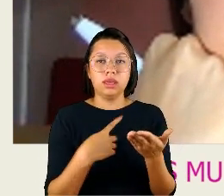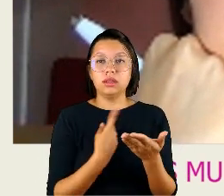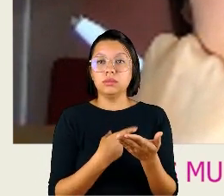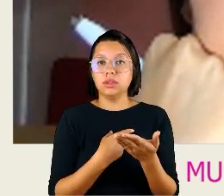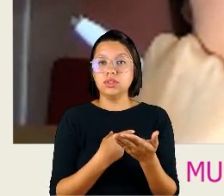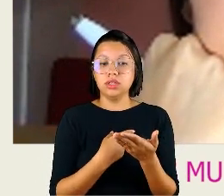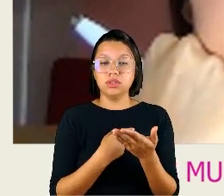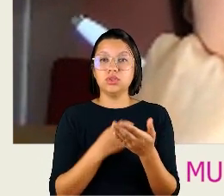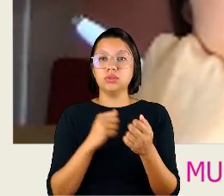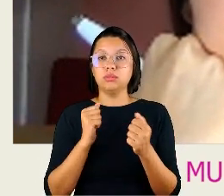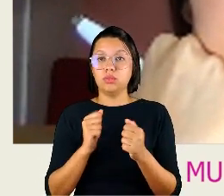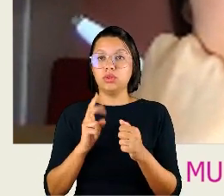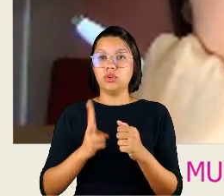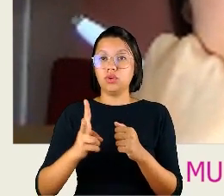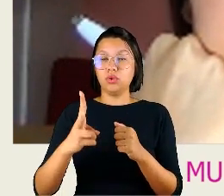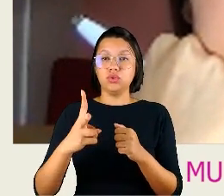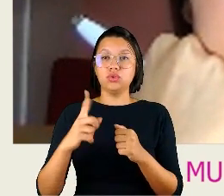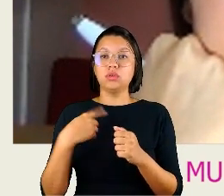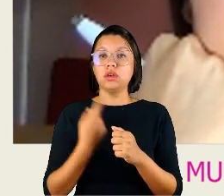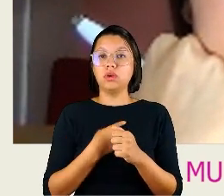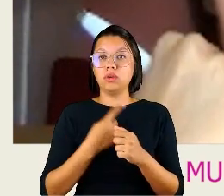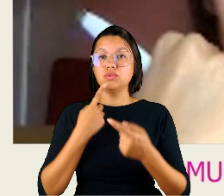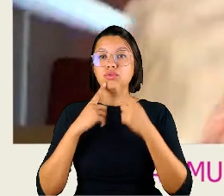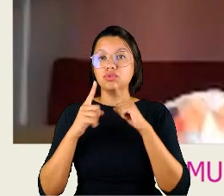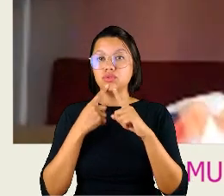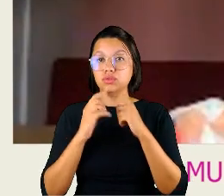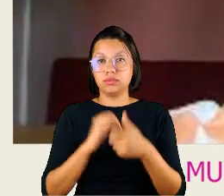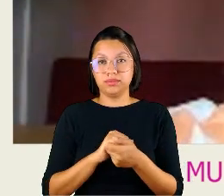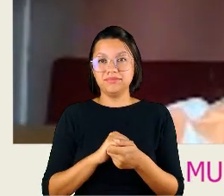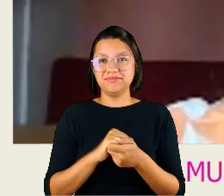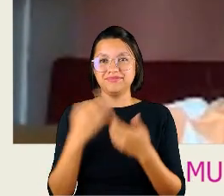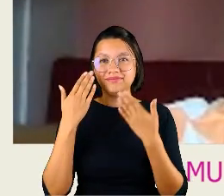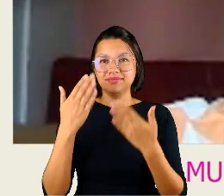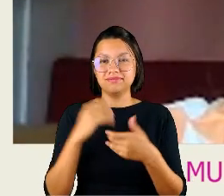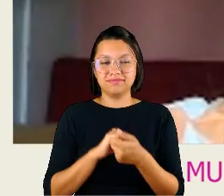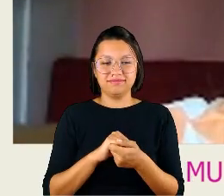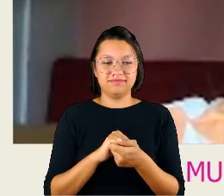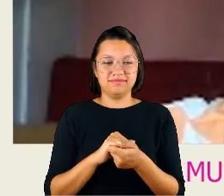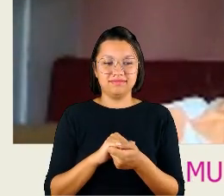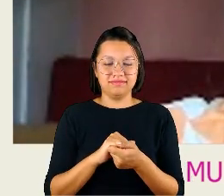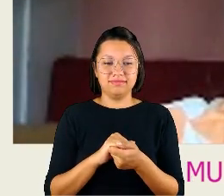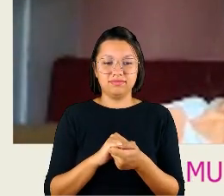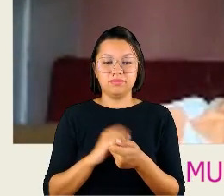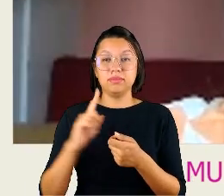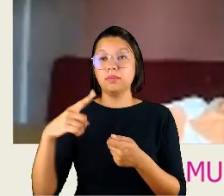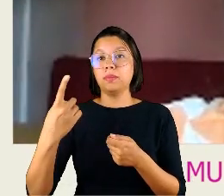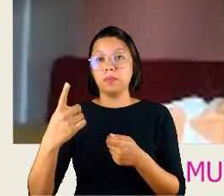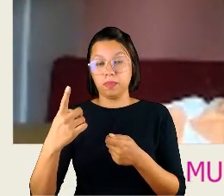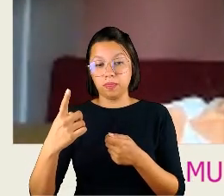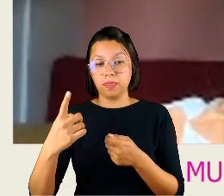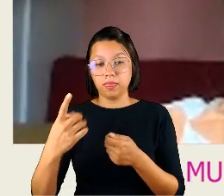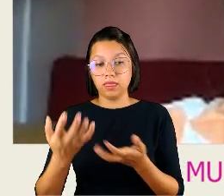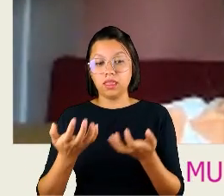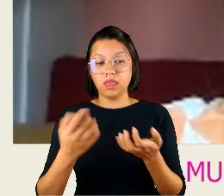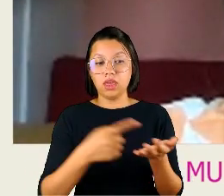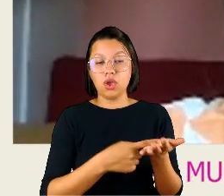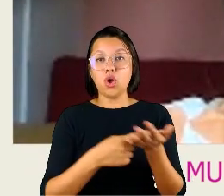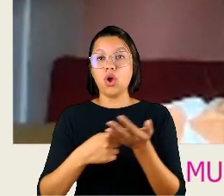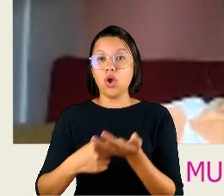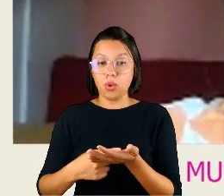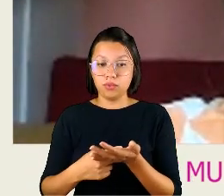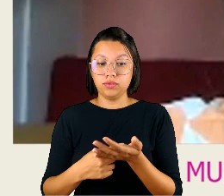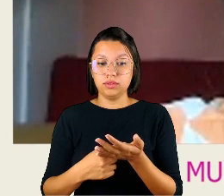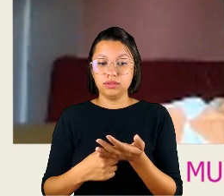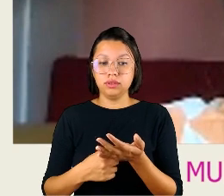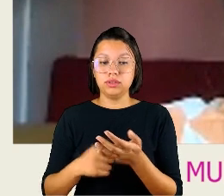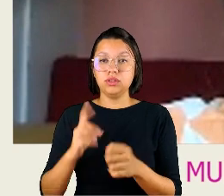poder seguir com a nossa discussão. Obrigada, Amanda, e na sequência eu gostaria de convidar a doutora